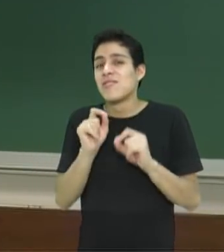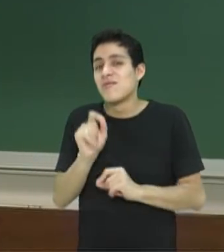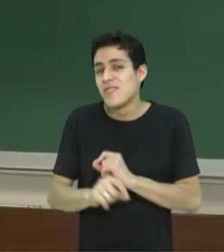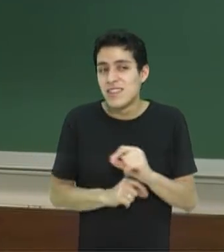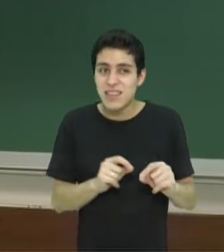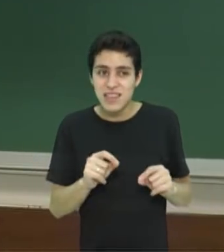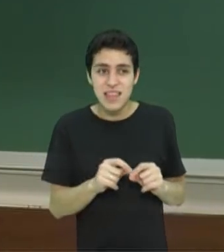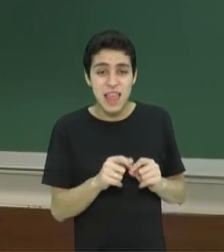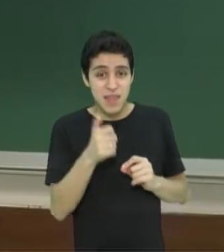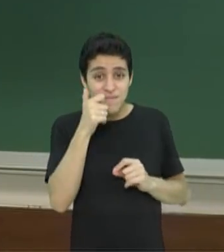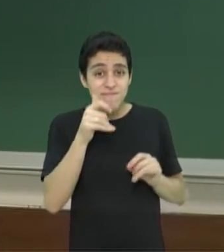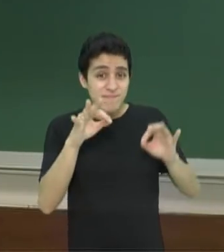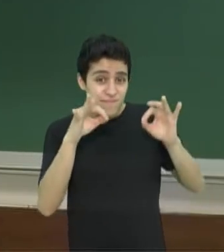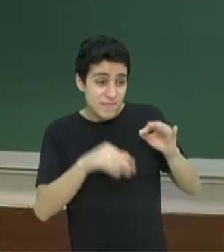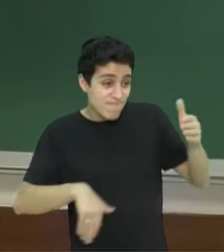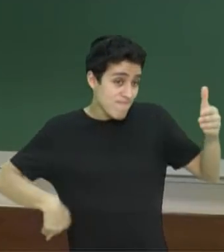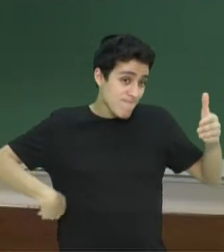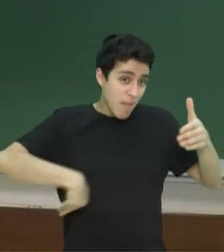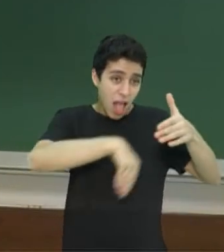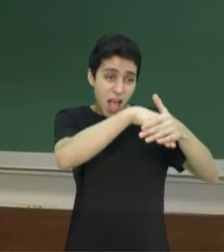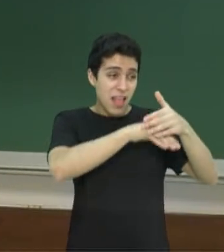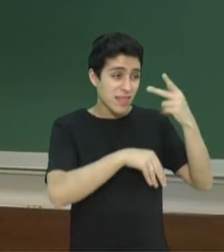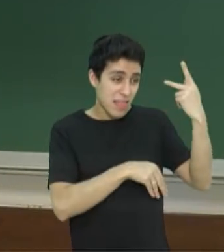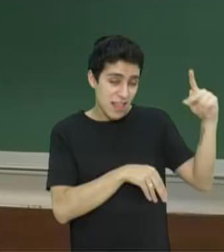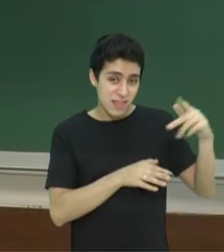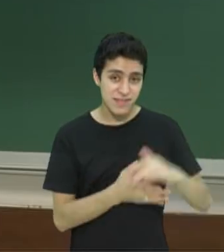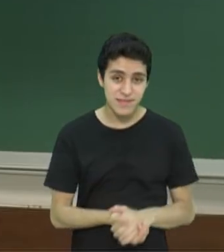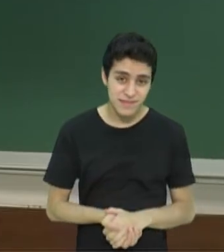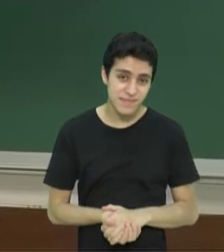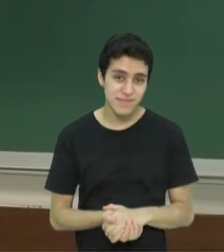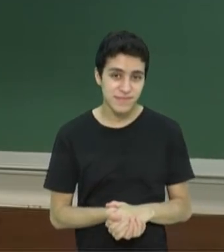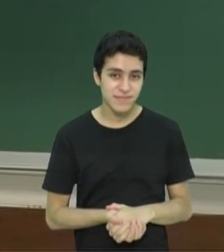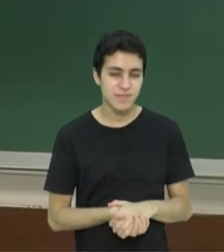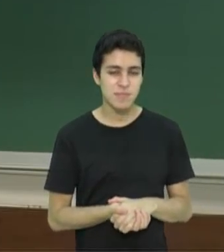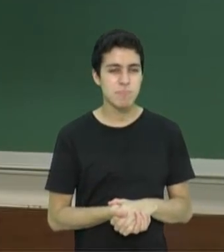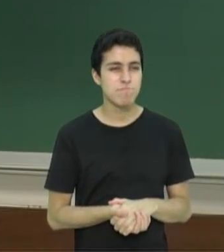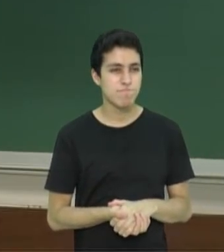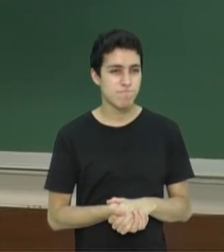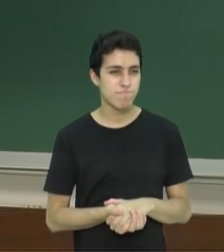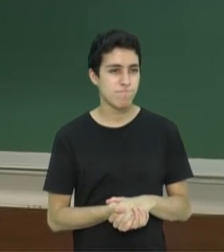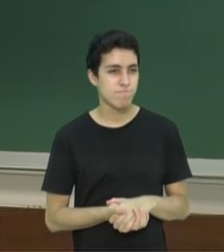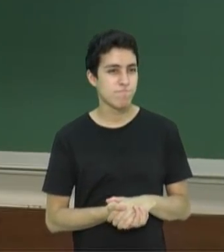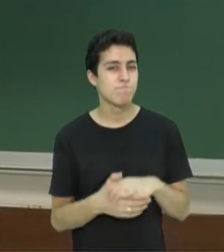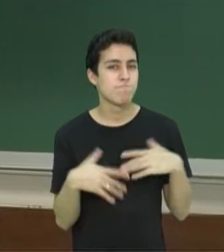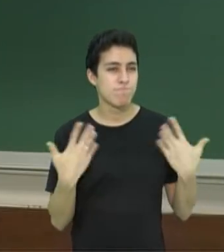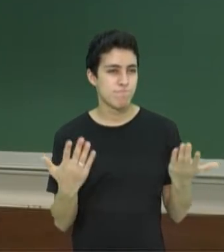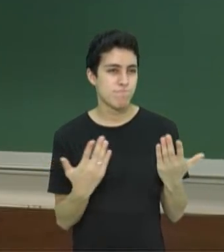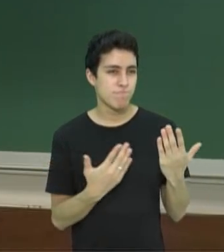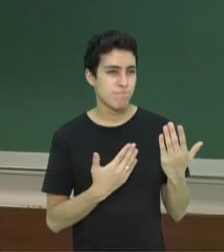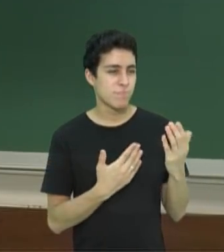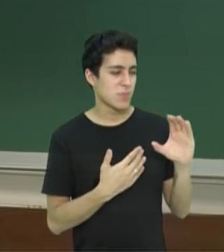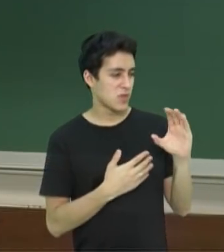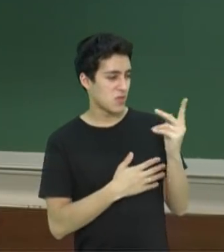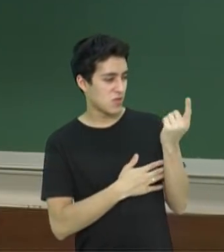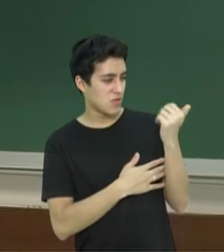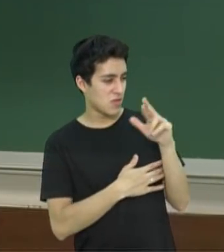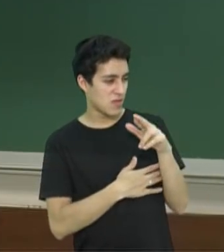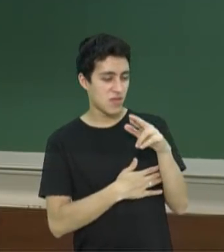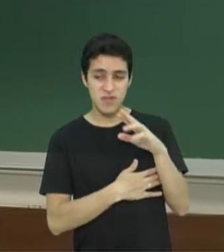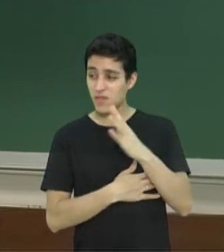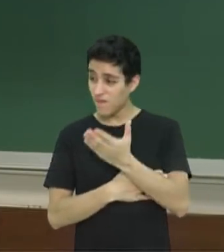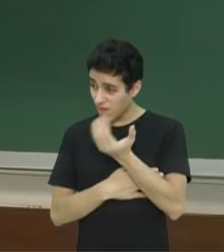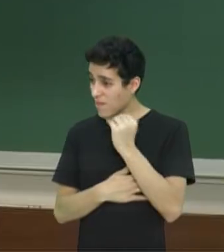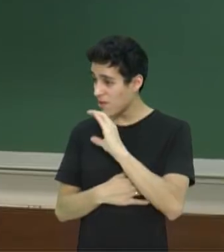ali? Ela literalmente deu um chute nele. Ela perguntou, chuta? E ele